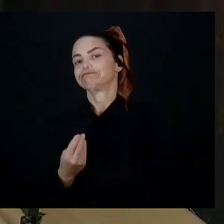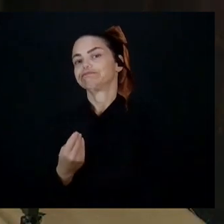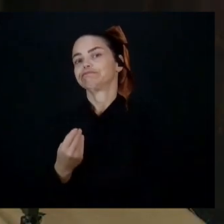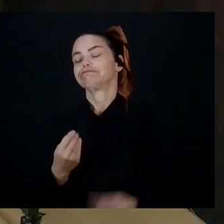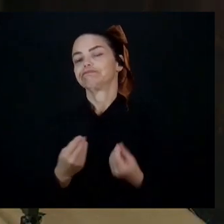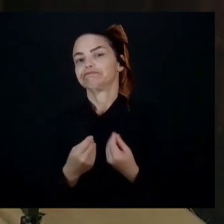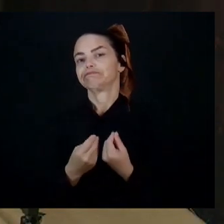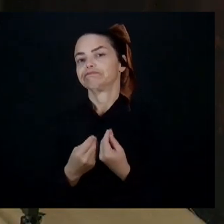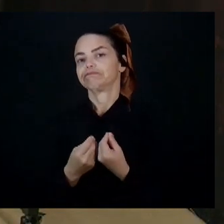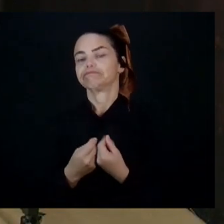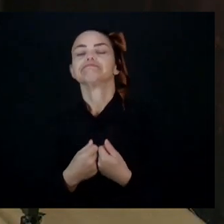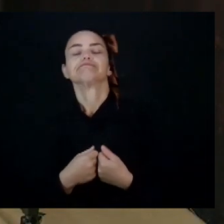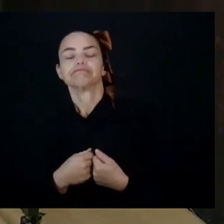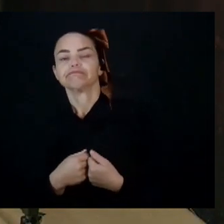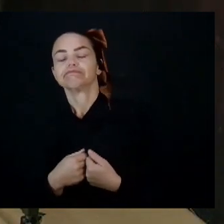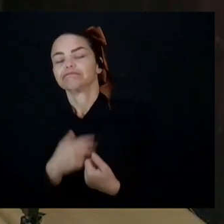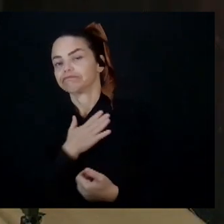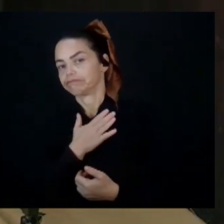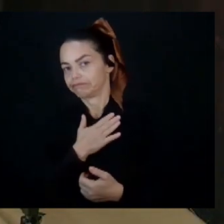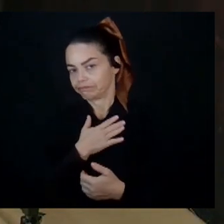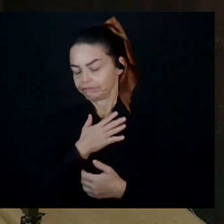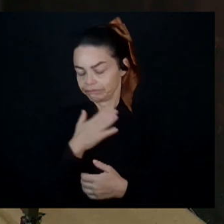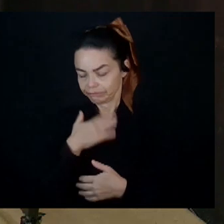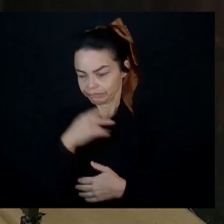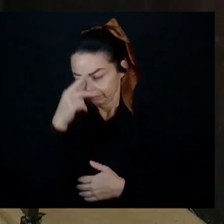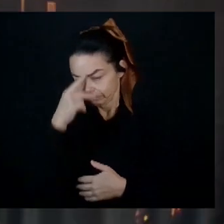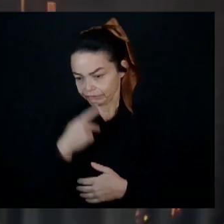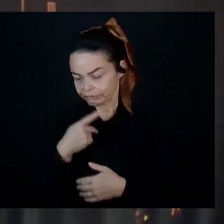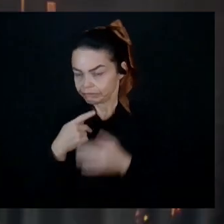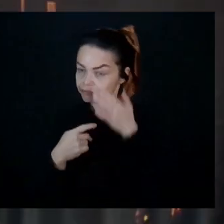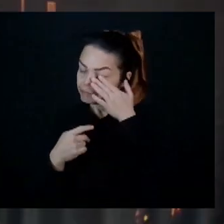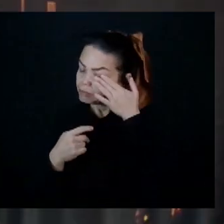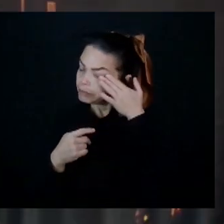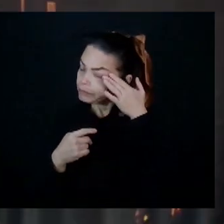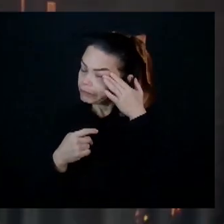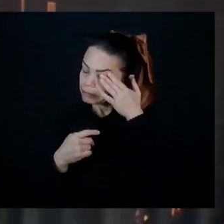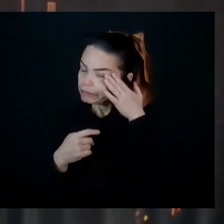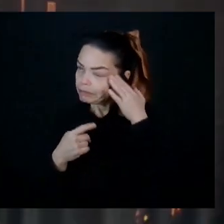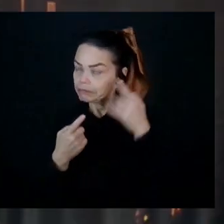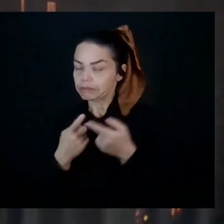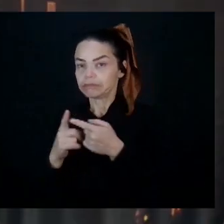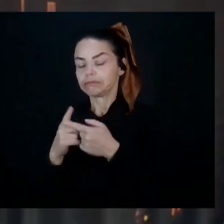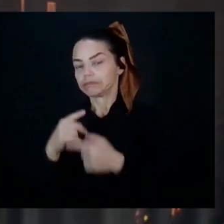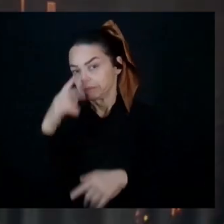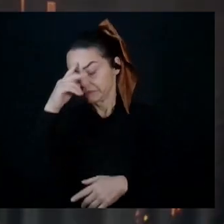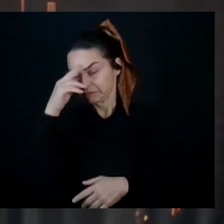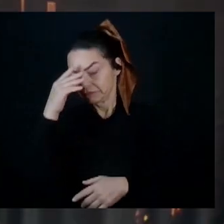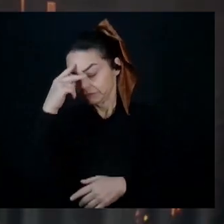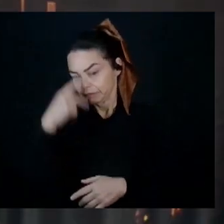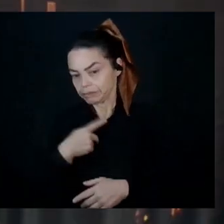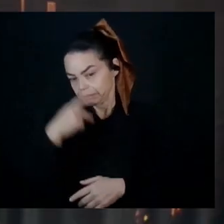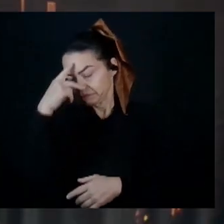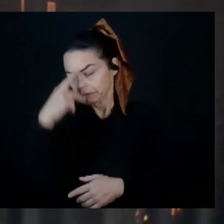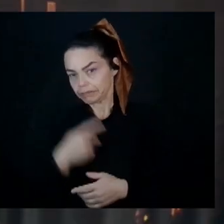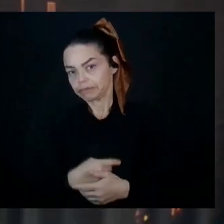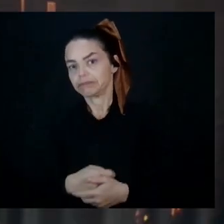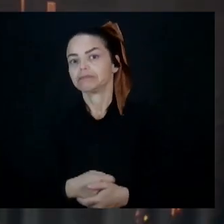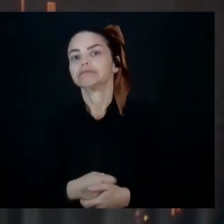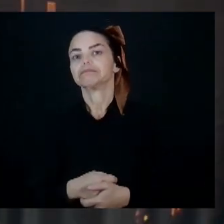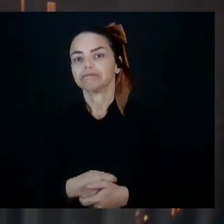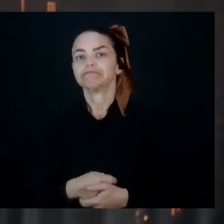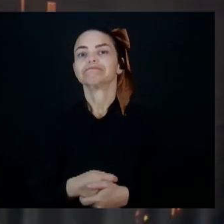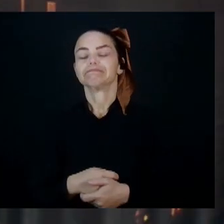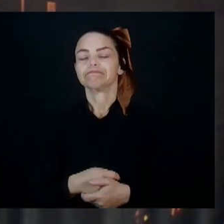isso sou eu mesmo, né, agindo contra a minha autonomia. Poxa vida. Então, isso